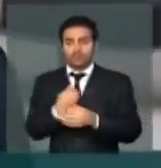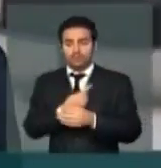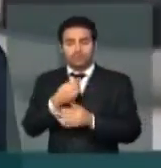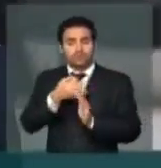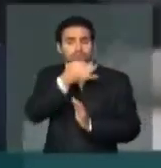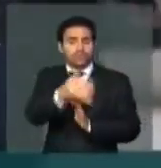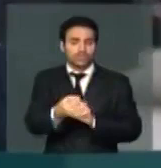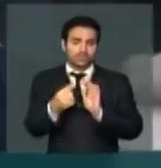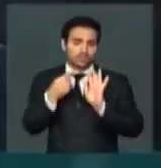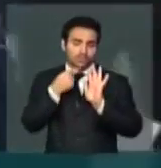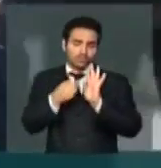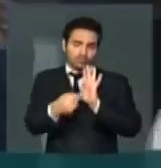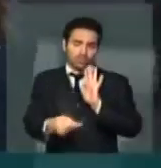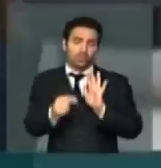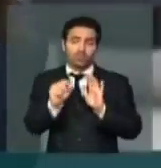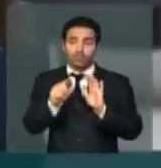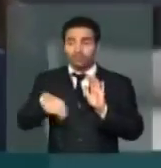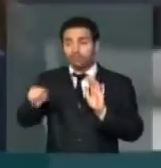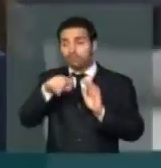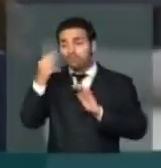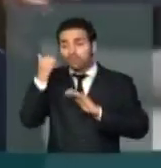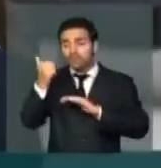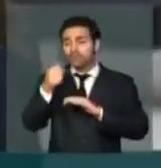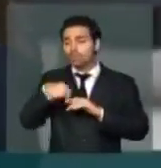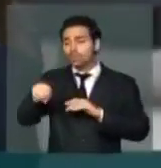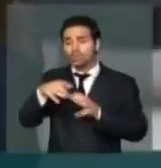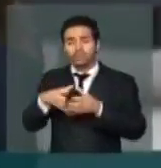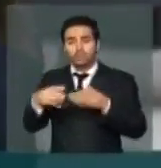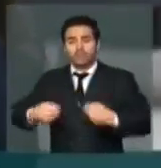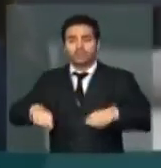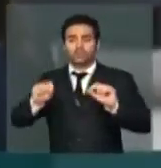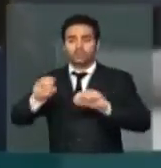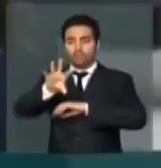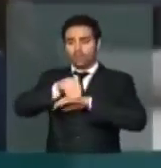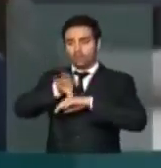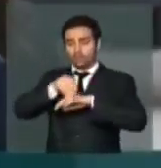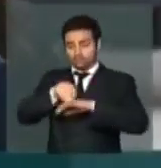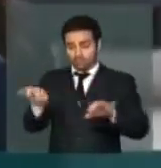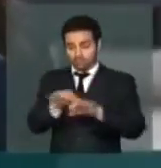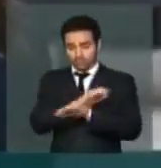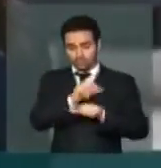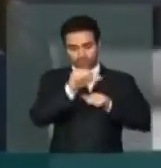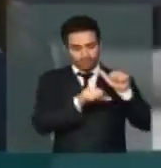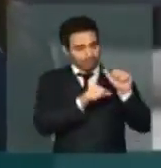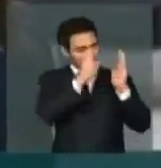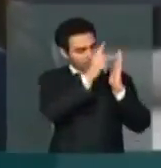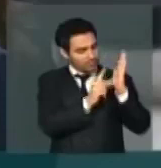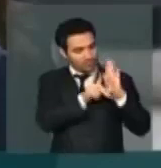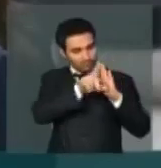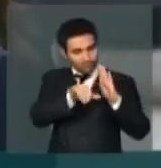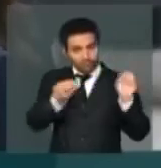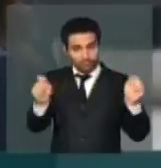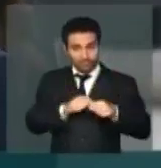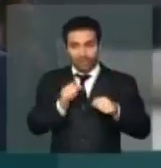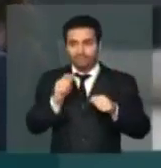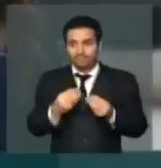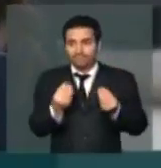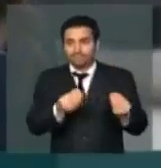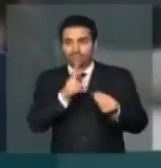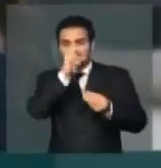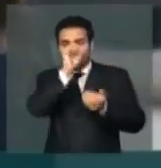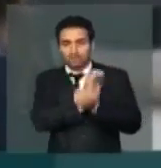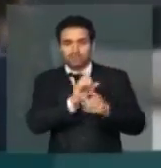propósito é recolher as demandas desse setor e transformá-las em projetos de lei para fortalecer a nossa